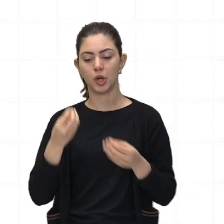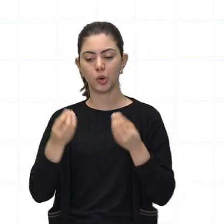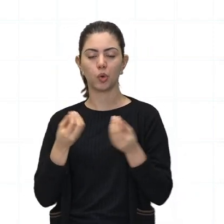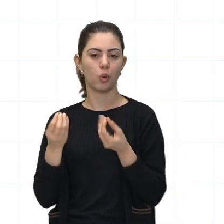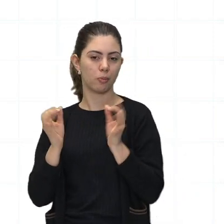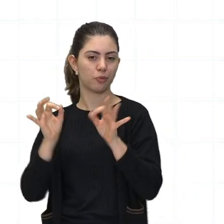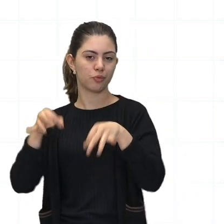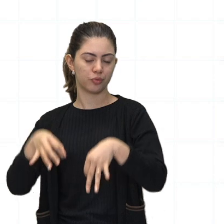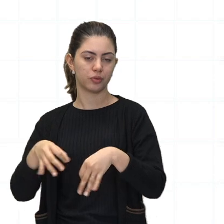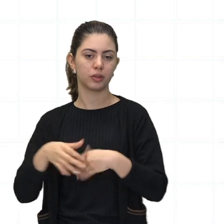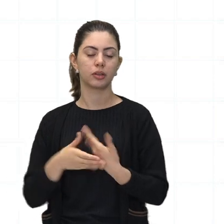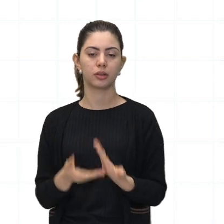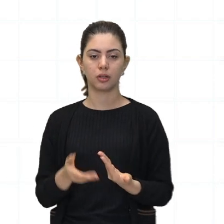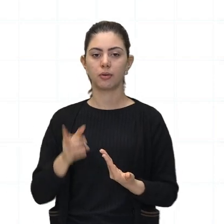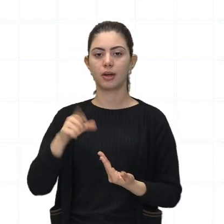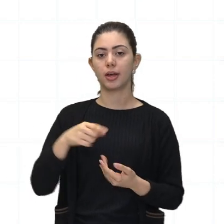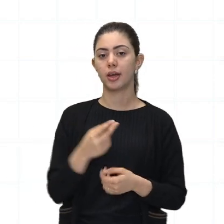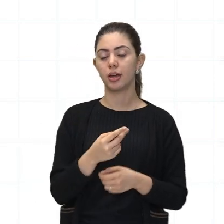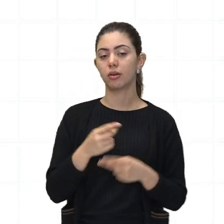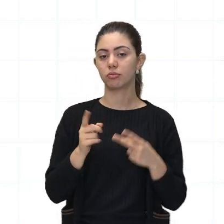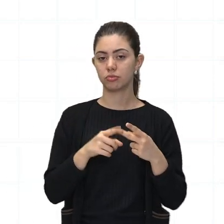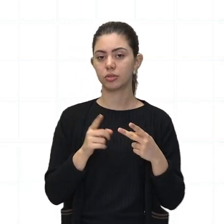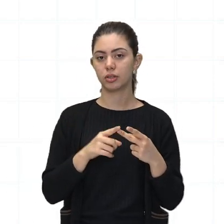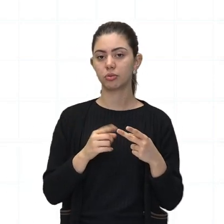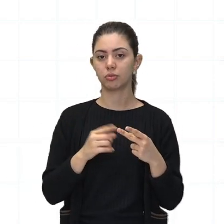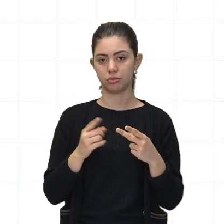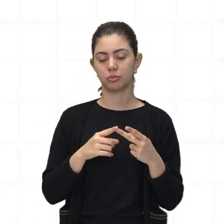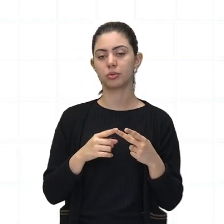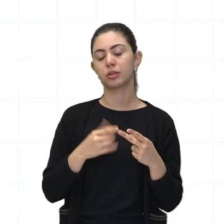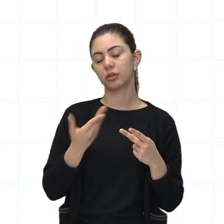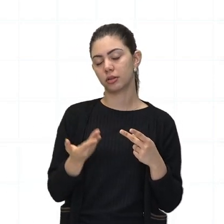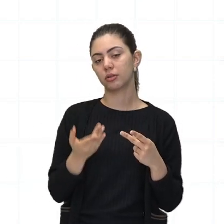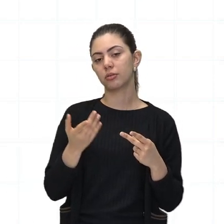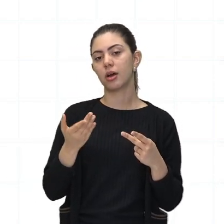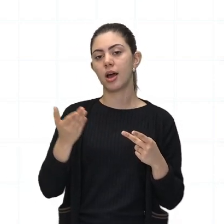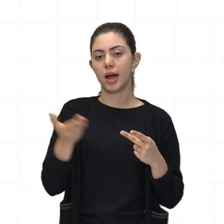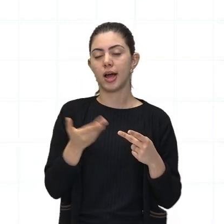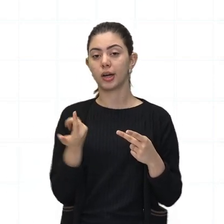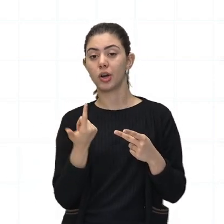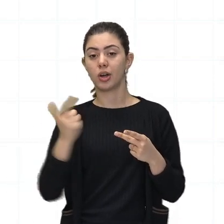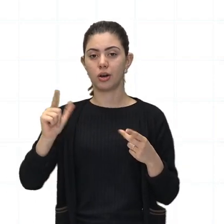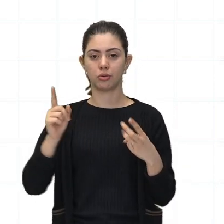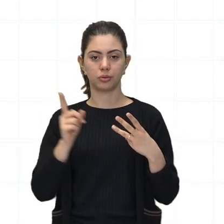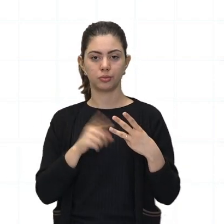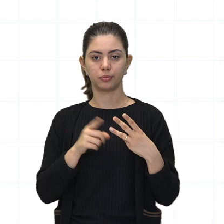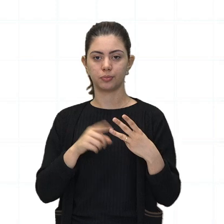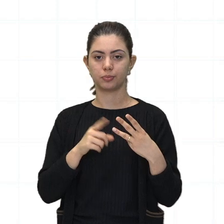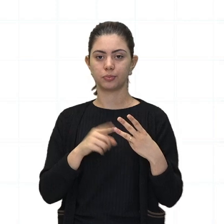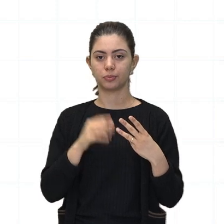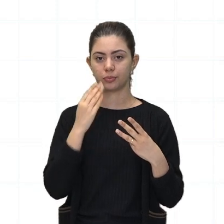ficando. Esse é o nosso segundo gênero épico, já vimos o gênero lírico, épico, vamos falar do gênero dramático.